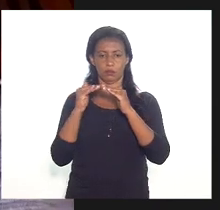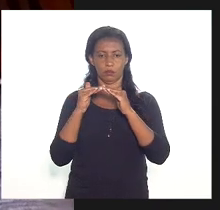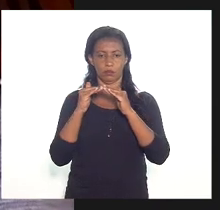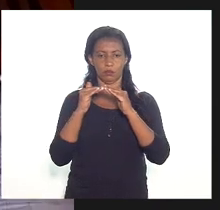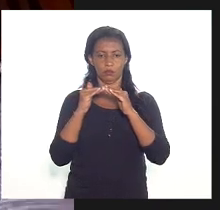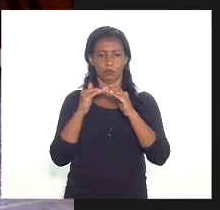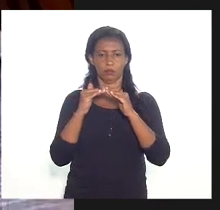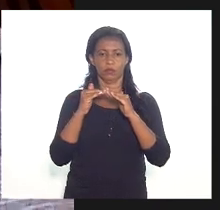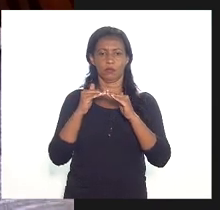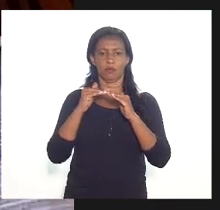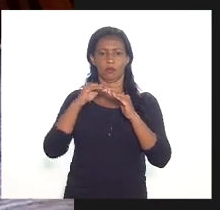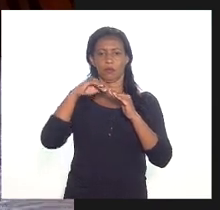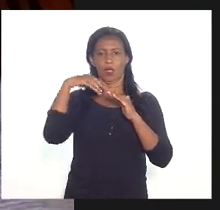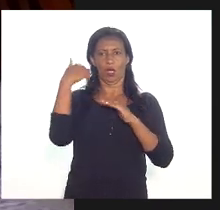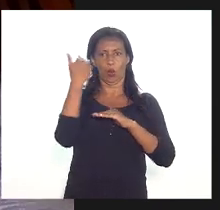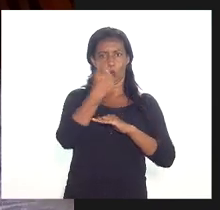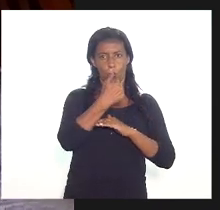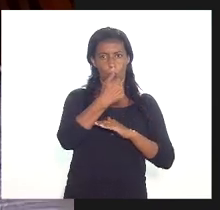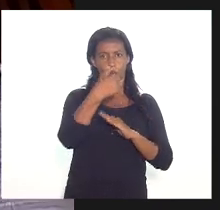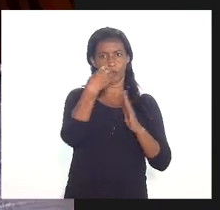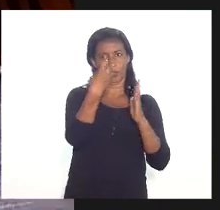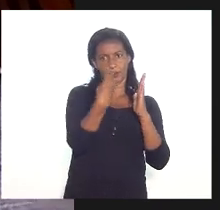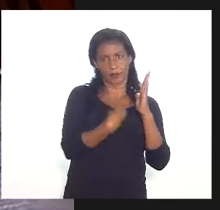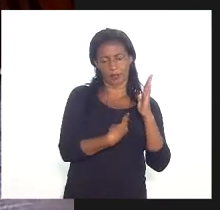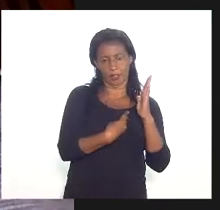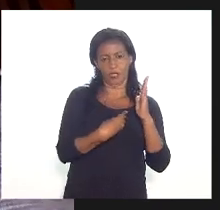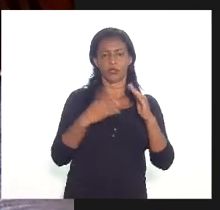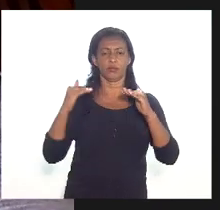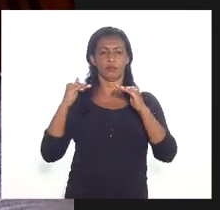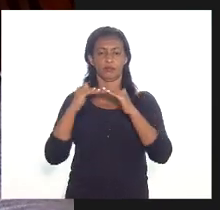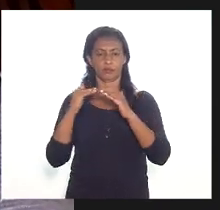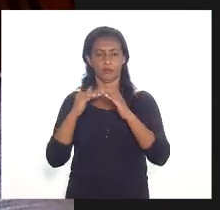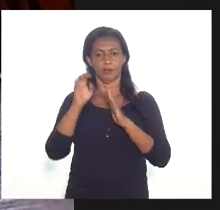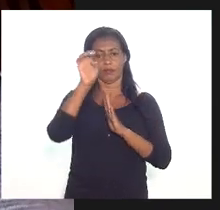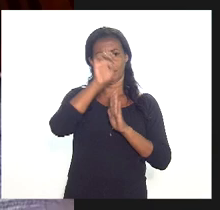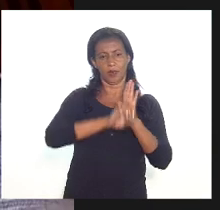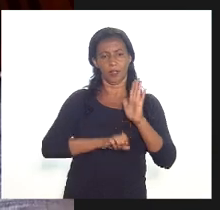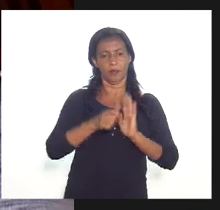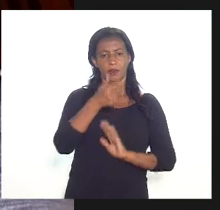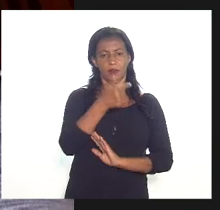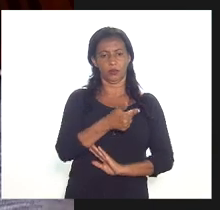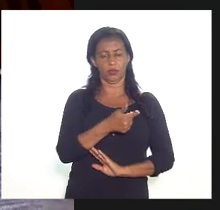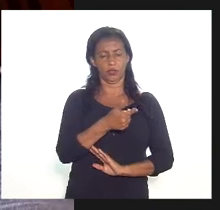subemenda aglutinativa às emendas 1 e 3, favorável com subemenda à emenda 2,